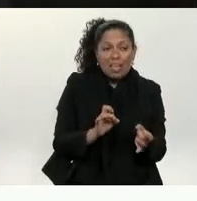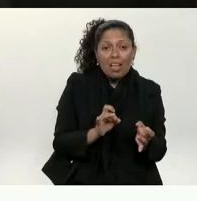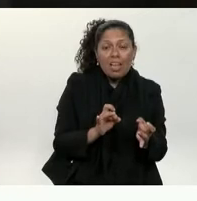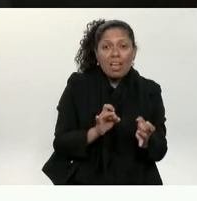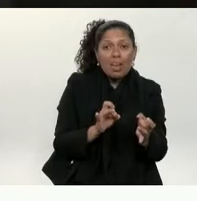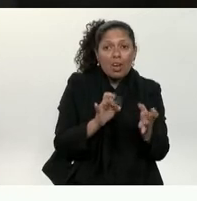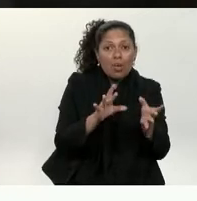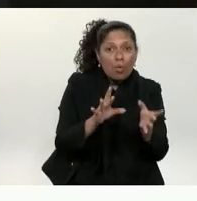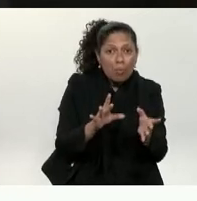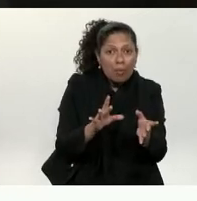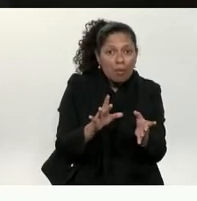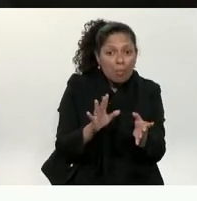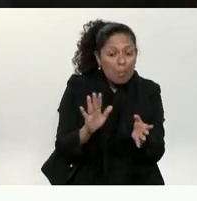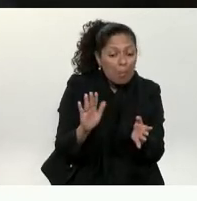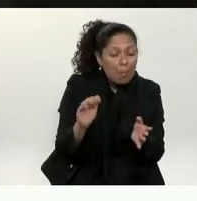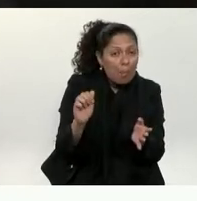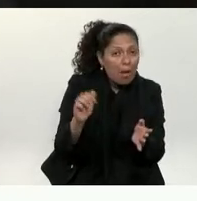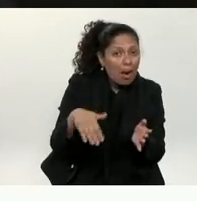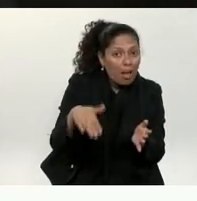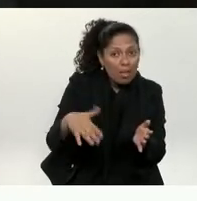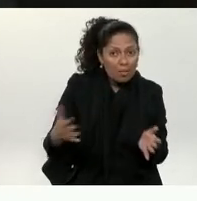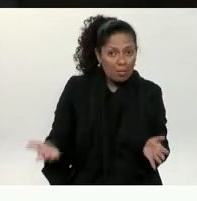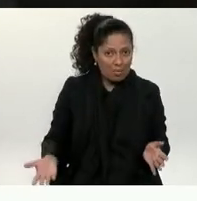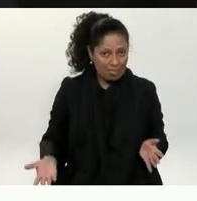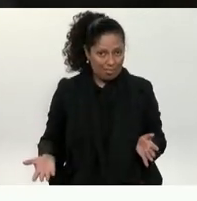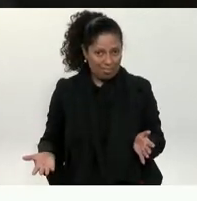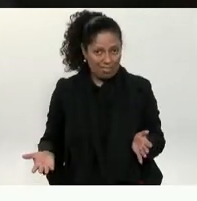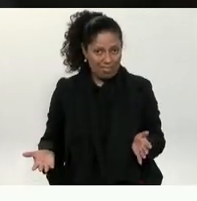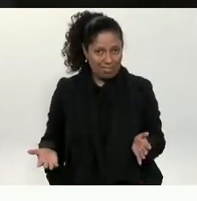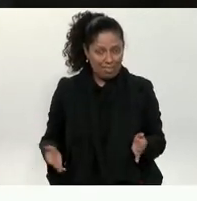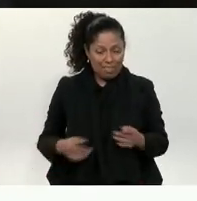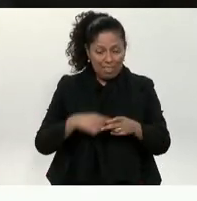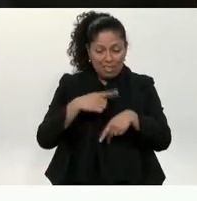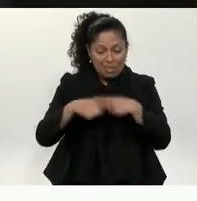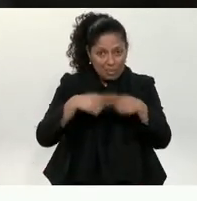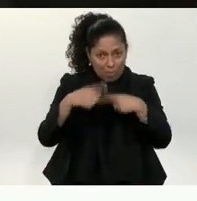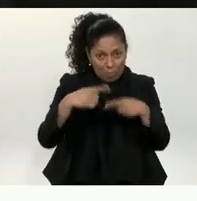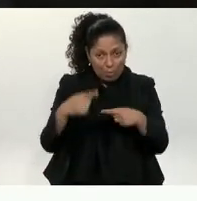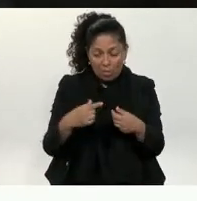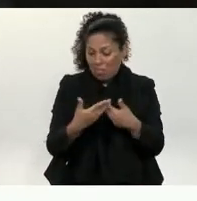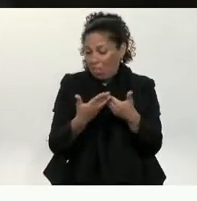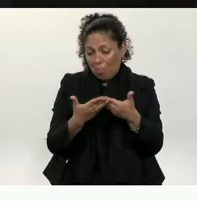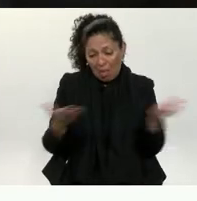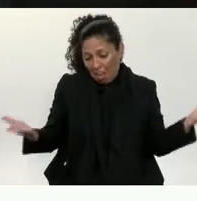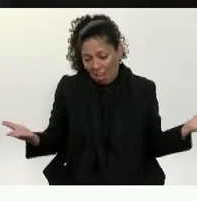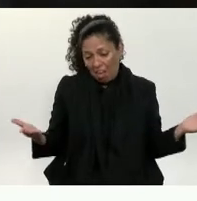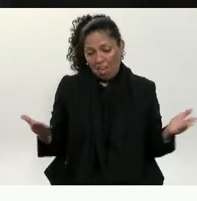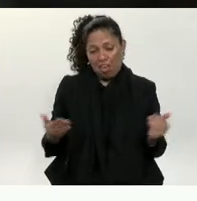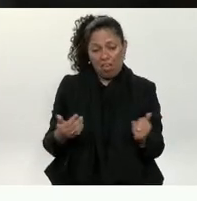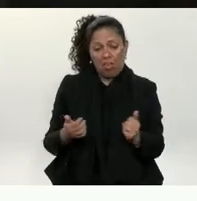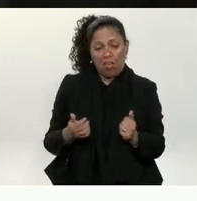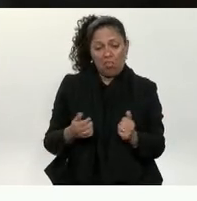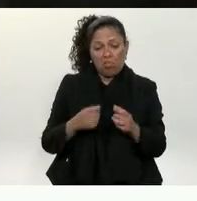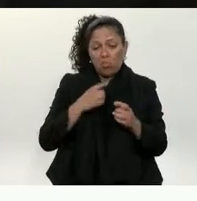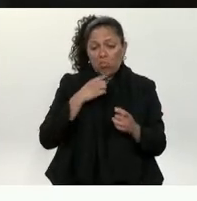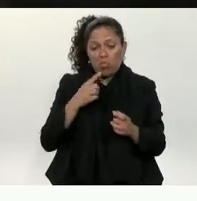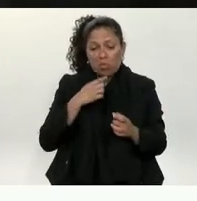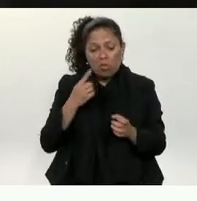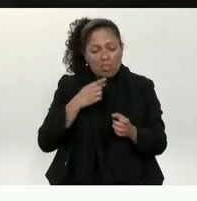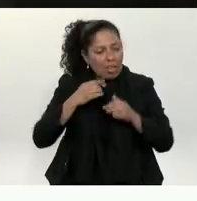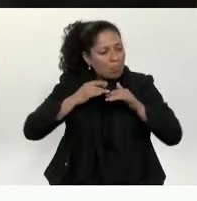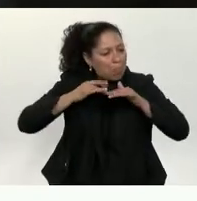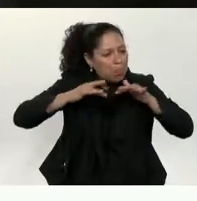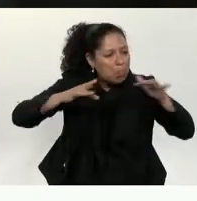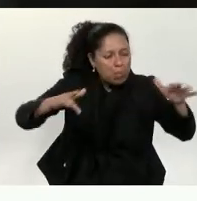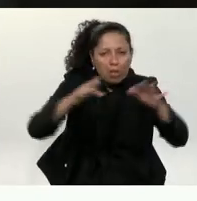vender para ela, ou ela explora, e depois a grande parte disso ela queima ou perde, porque ela não pode, não tem